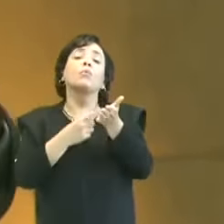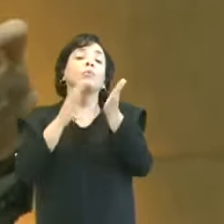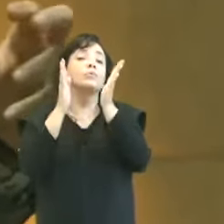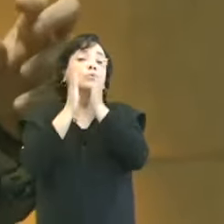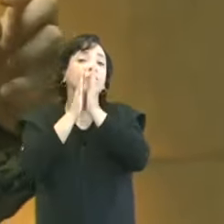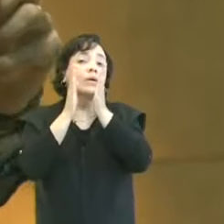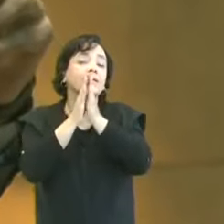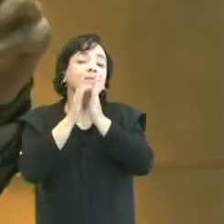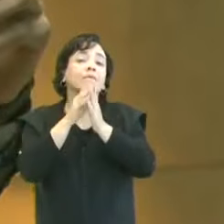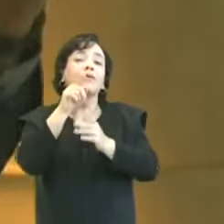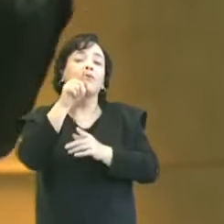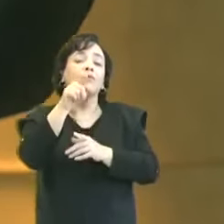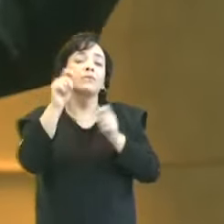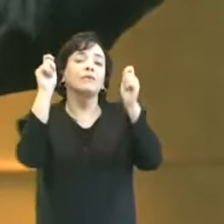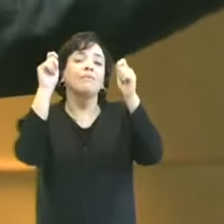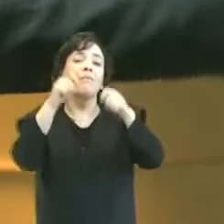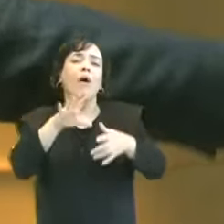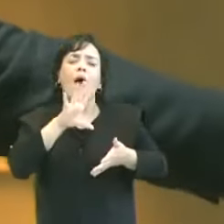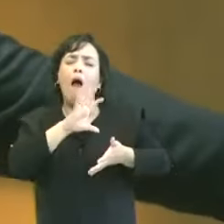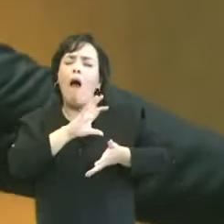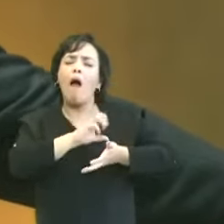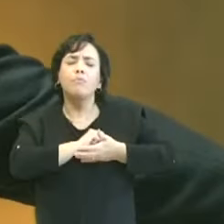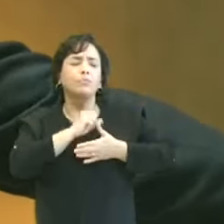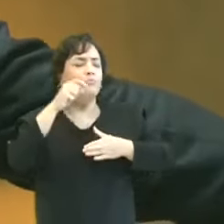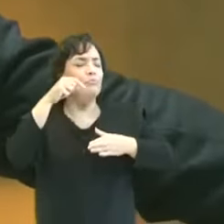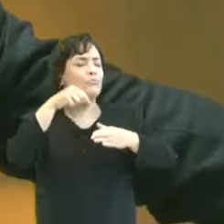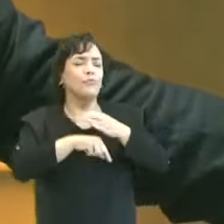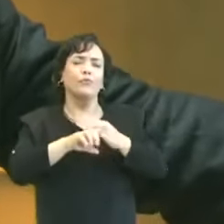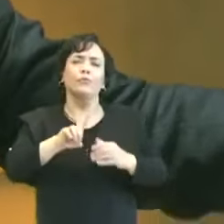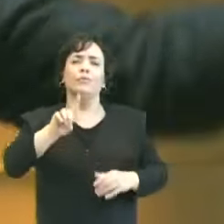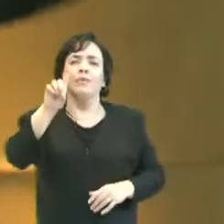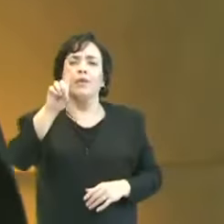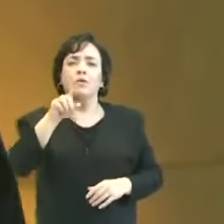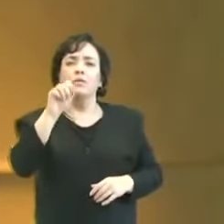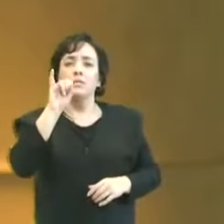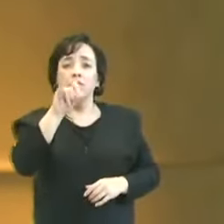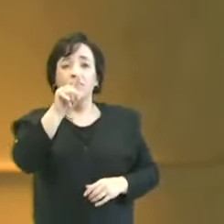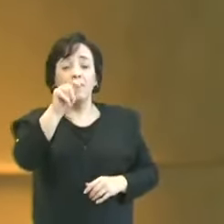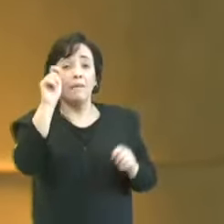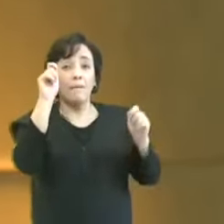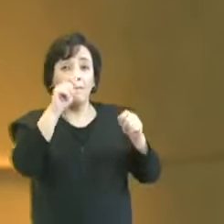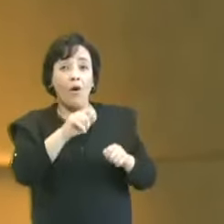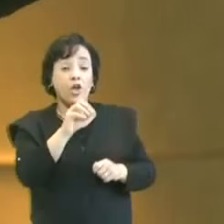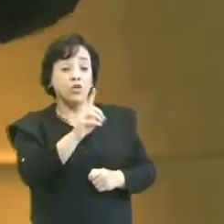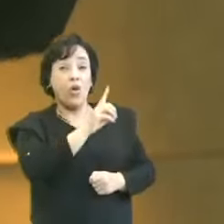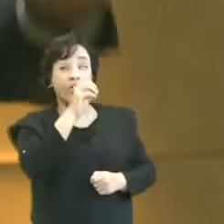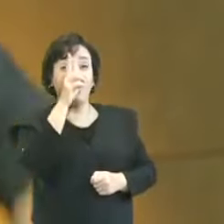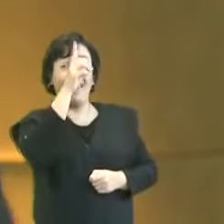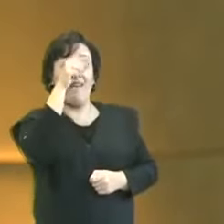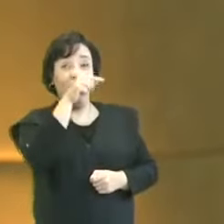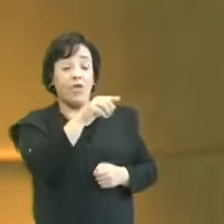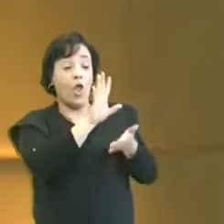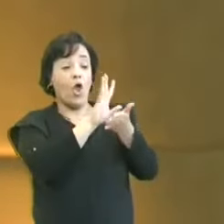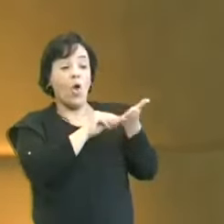paixão. Se você puder fazer a oração de Davi, uma coisa apenas eu